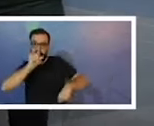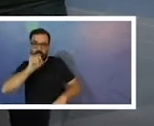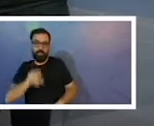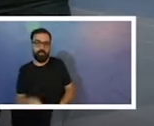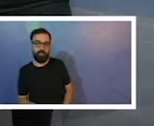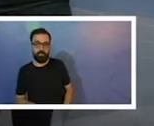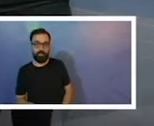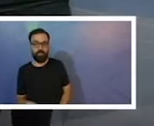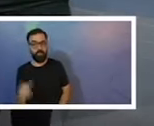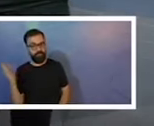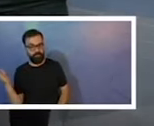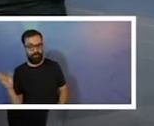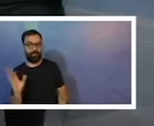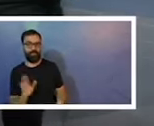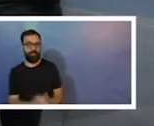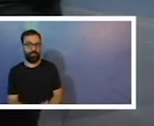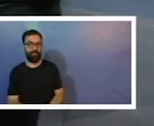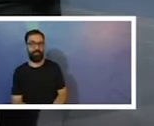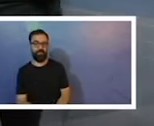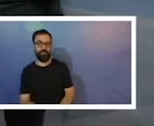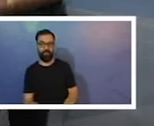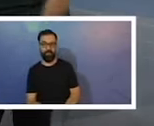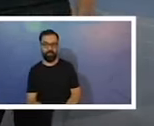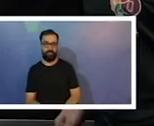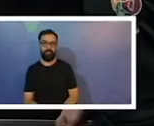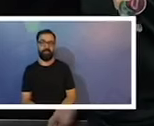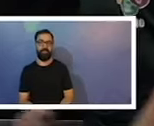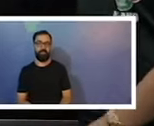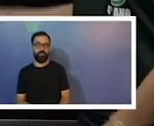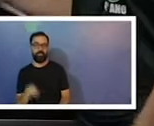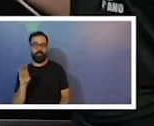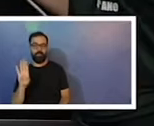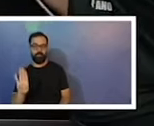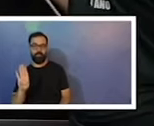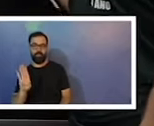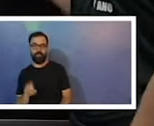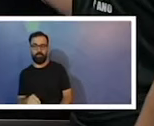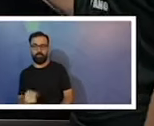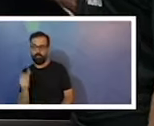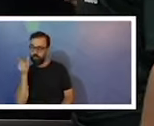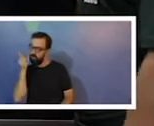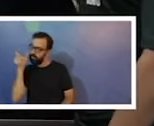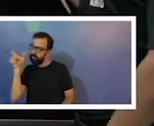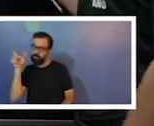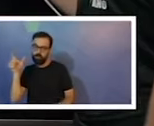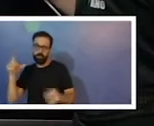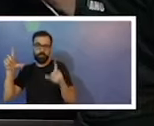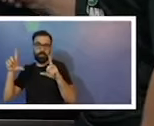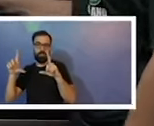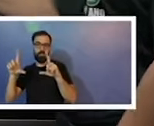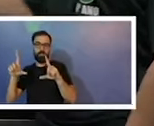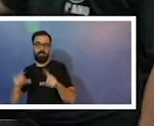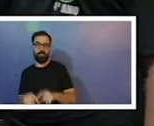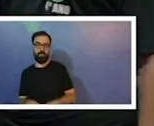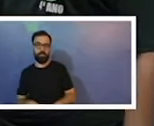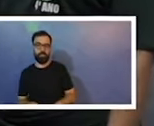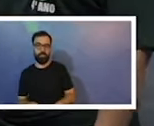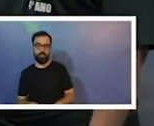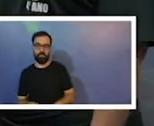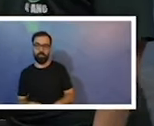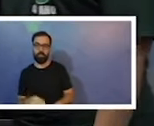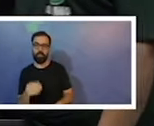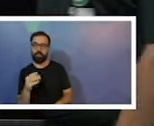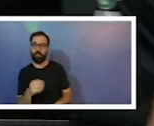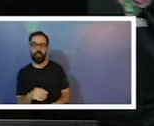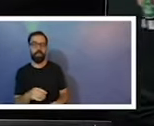gafanhoto, sapo, cobra e águia. Letra B. Olhando essa imagem do que se